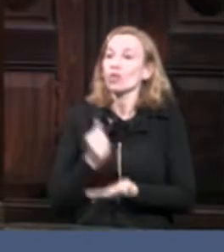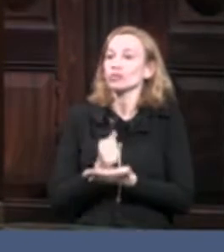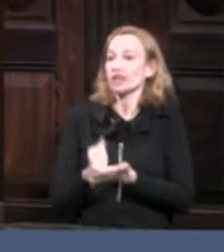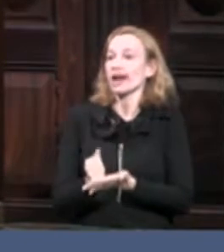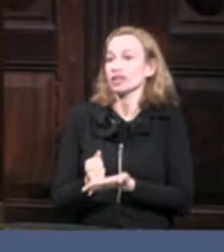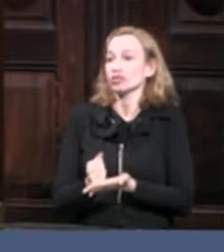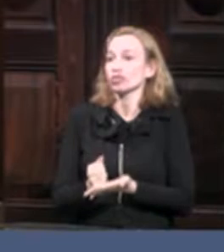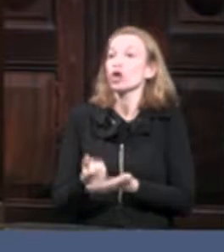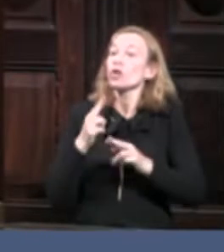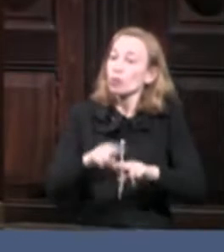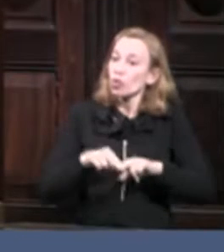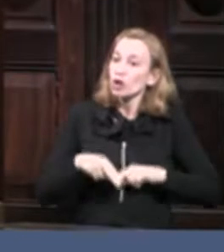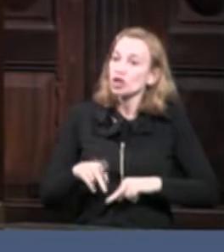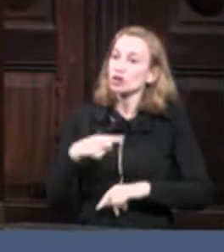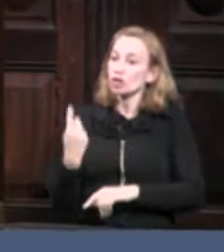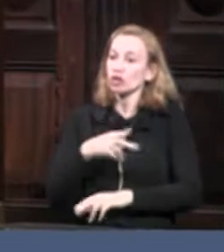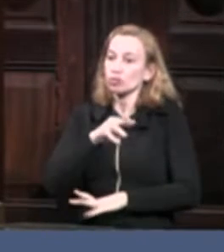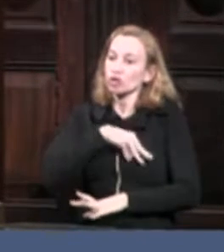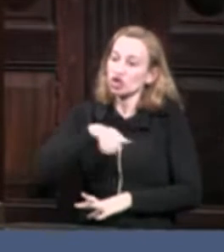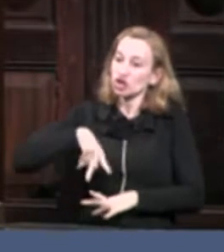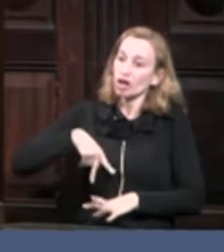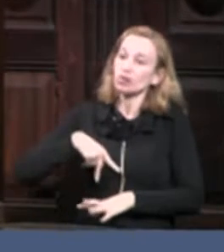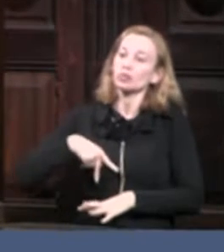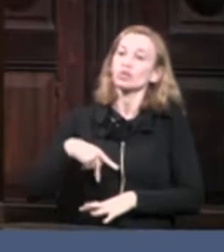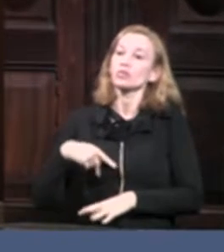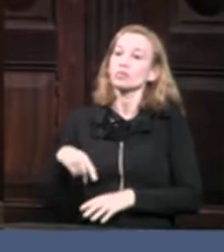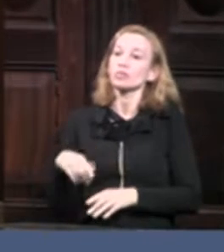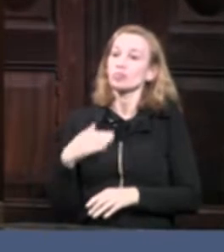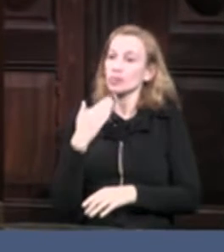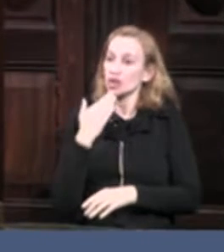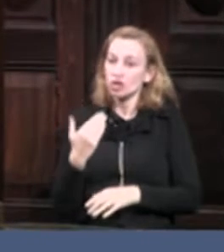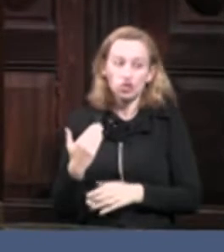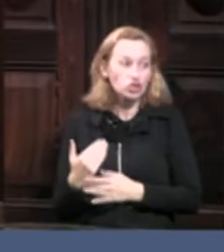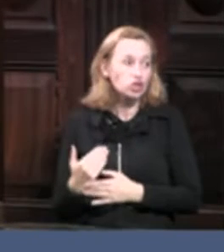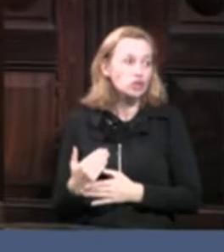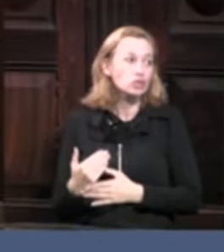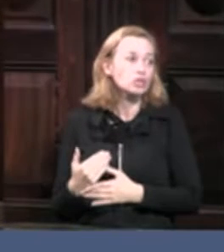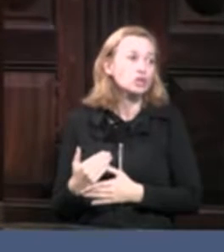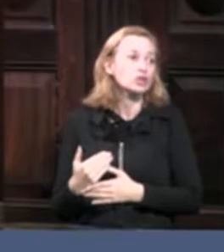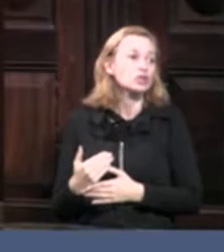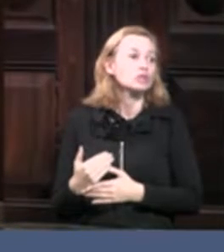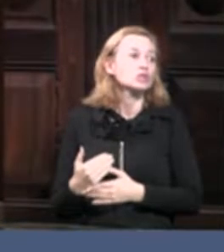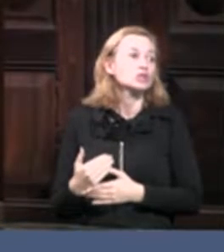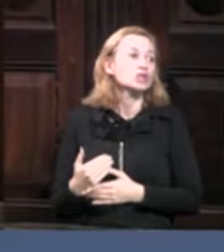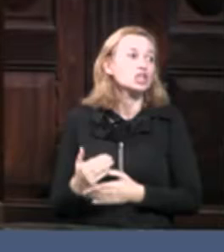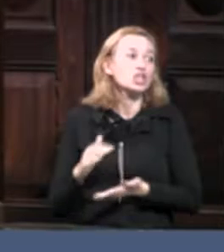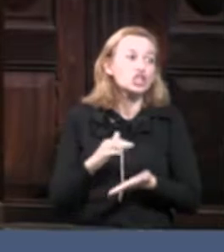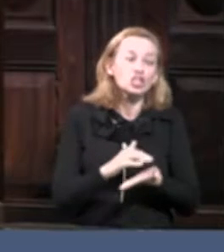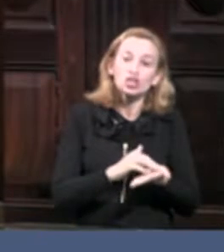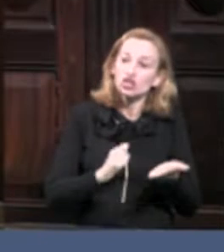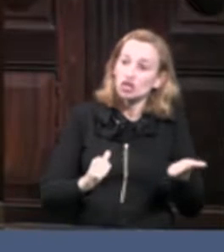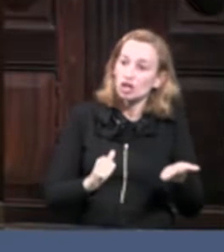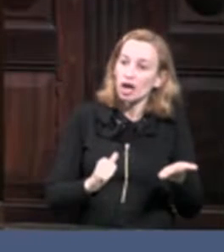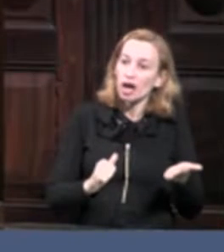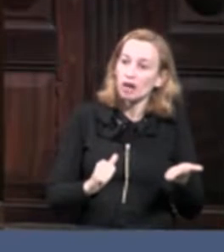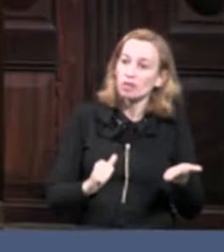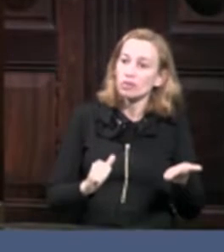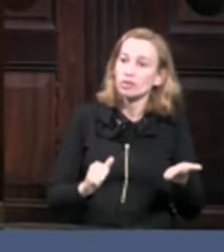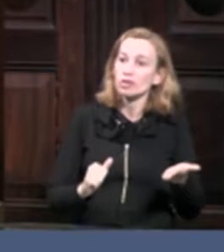Público e fizemos uma representação ao Tribunal de Contas do Estado, que suspendeu o atual processo de